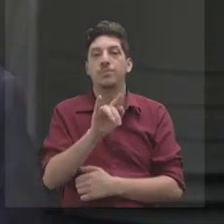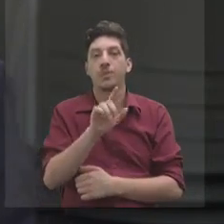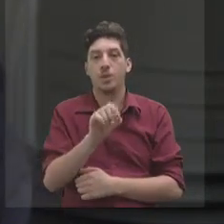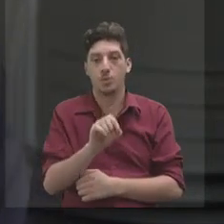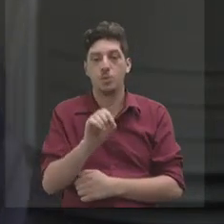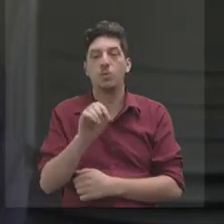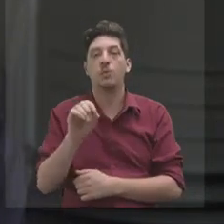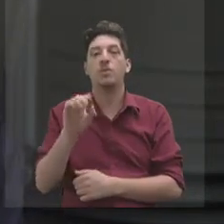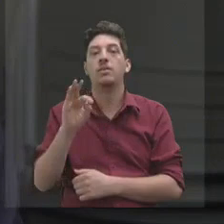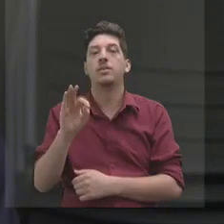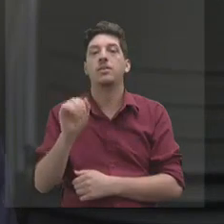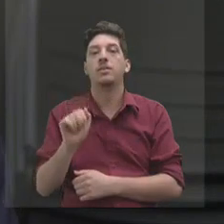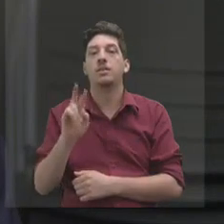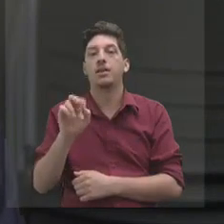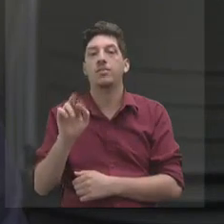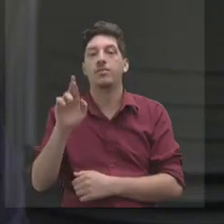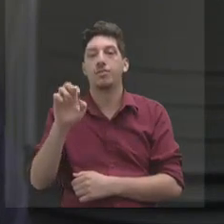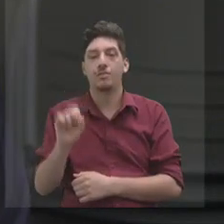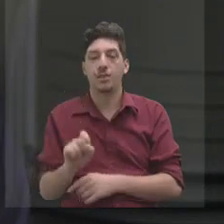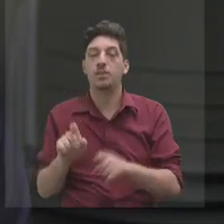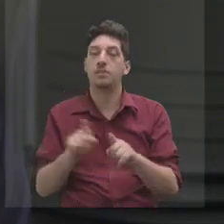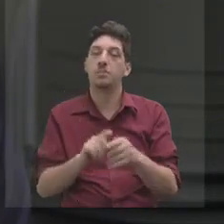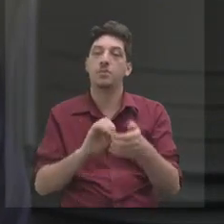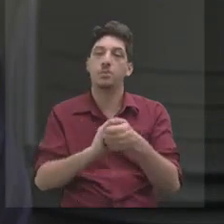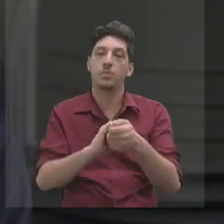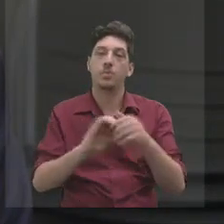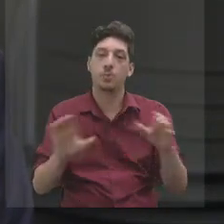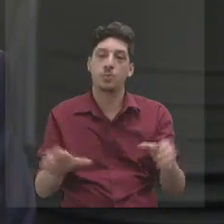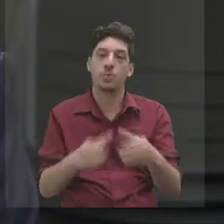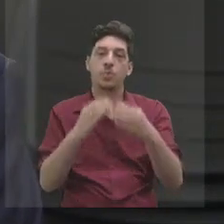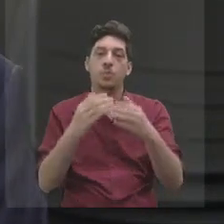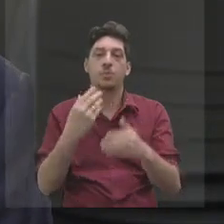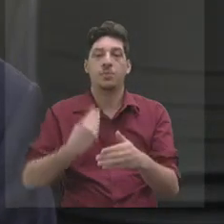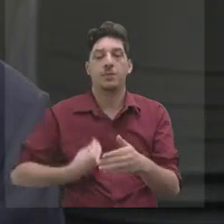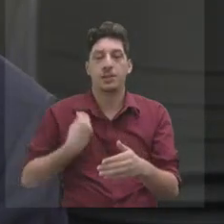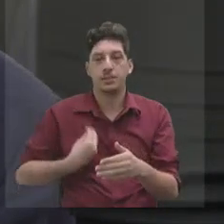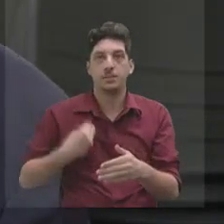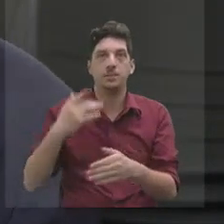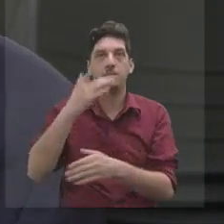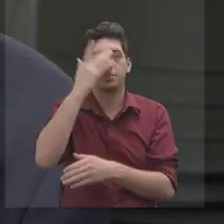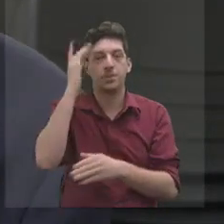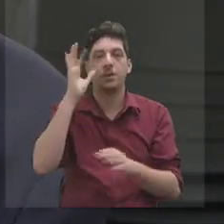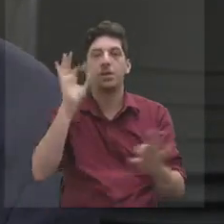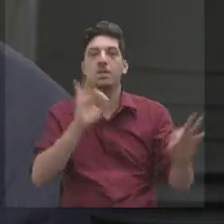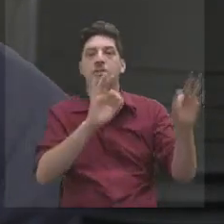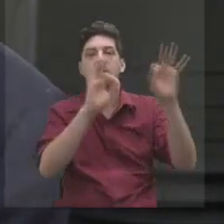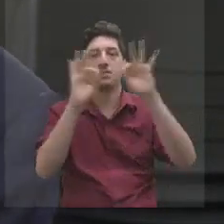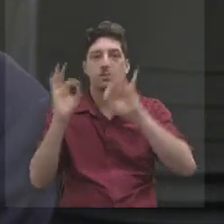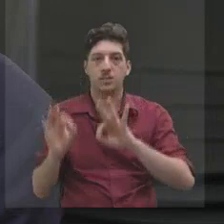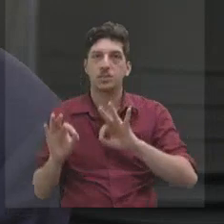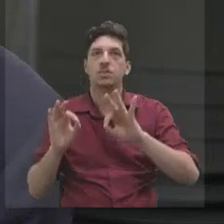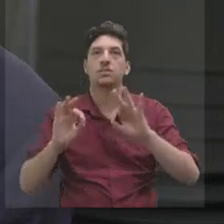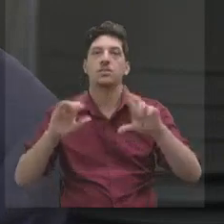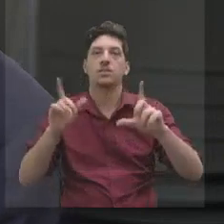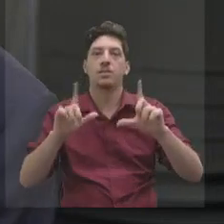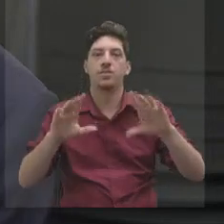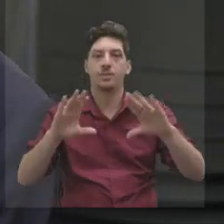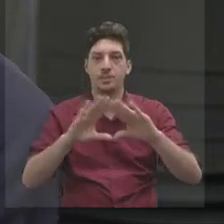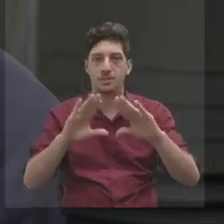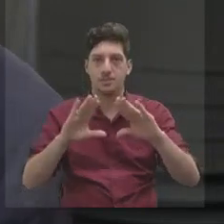cumprimento a toda a equipe que presente aqueles também que nos assistem através da TV